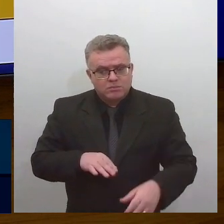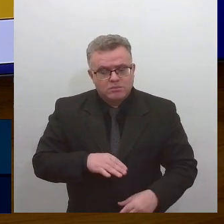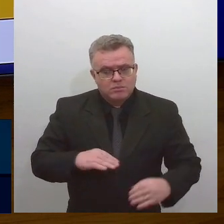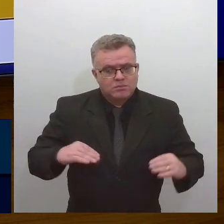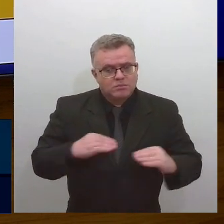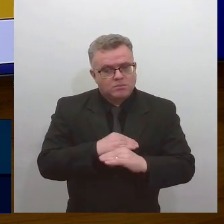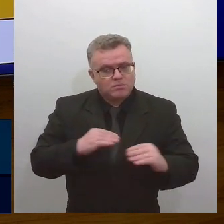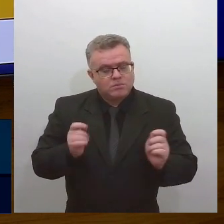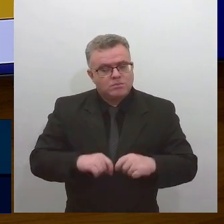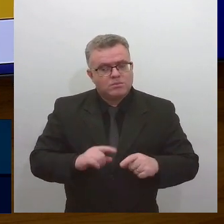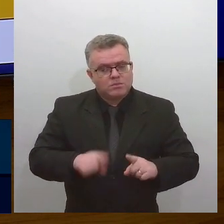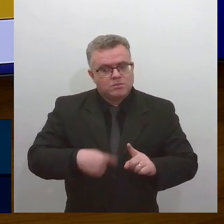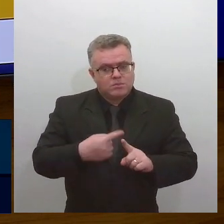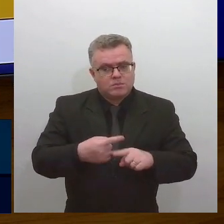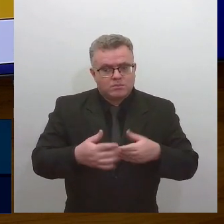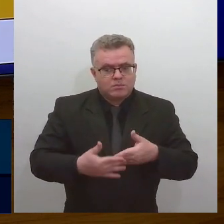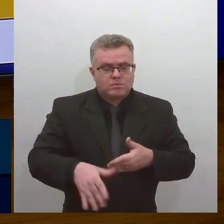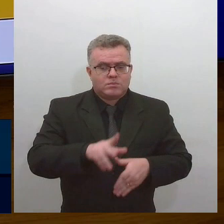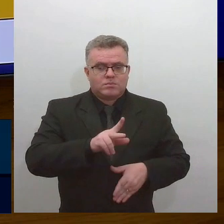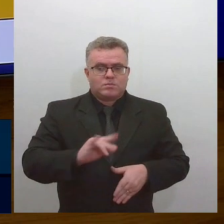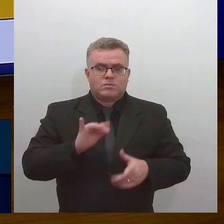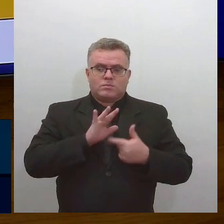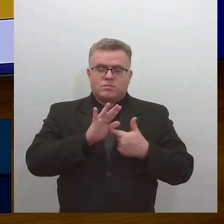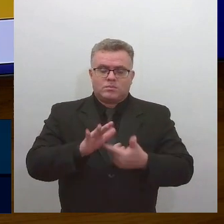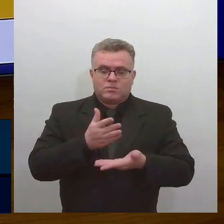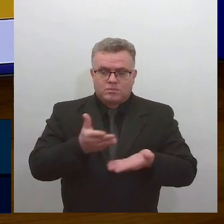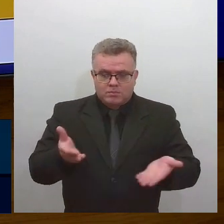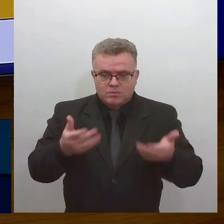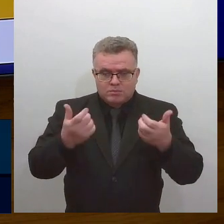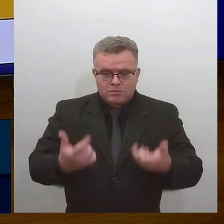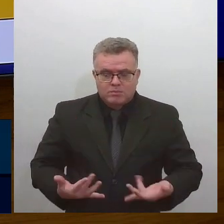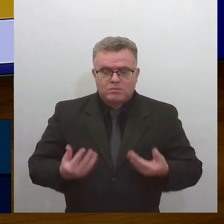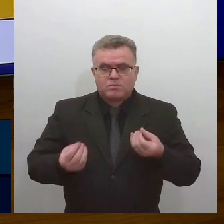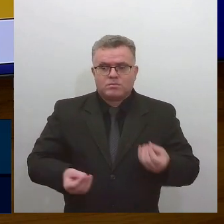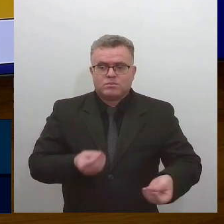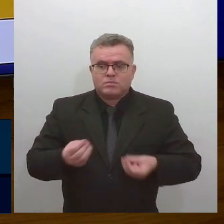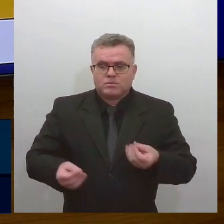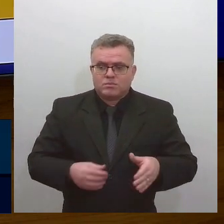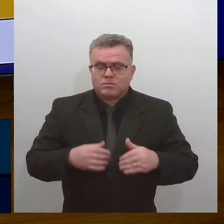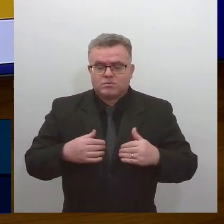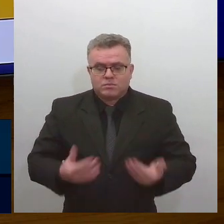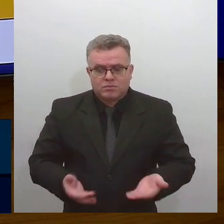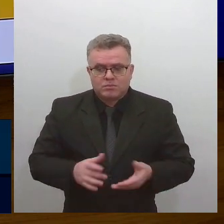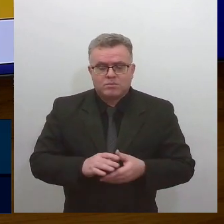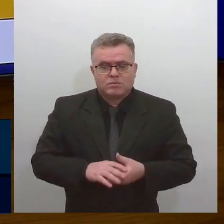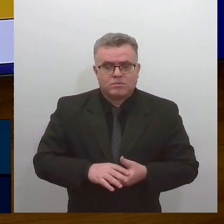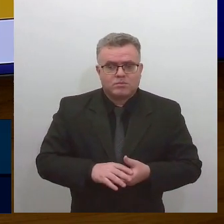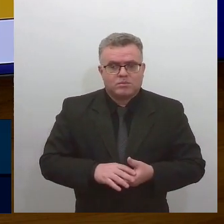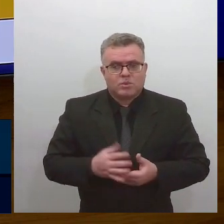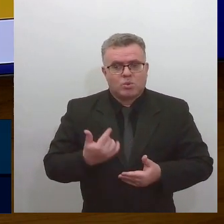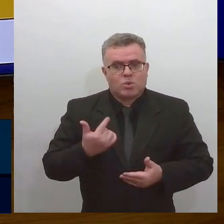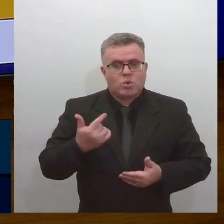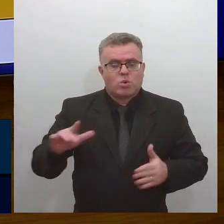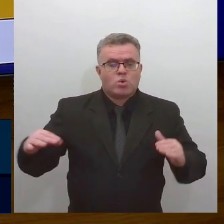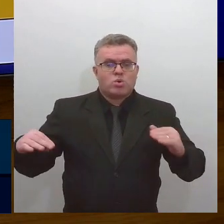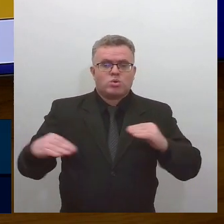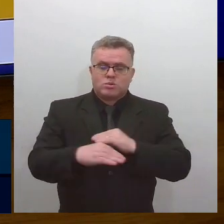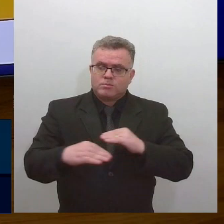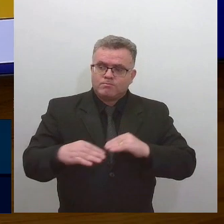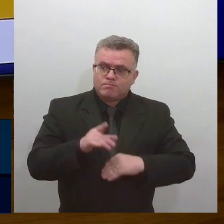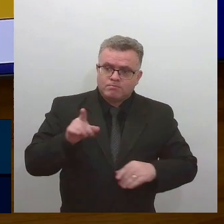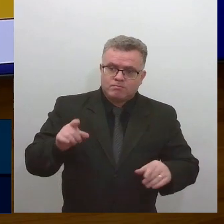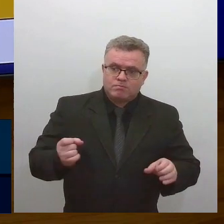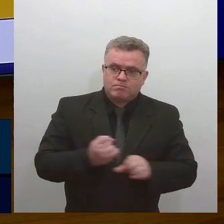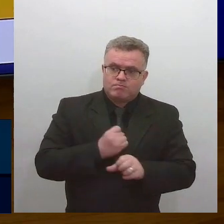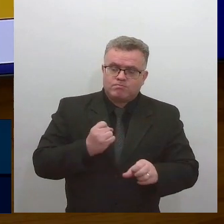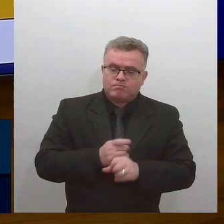sobre isso nós vamos ter uma outra rodovia federal aqui no estado de Sergipe e nós temos de rodovias estaduais pavimentadas